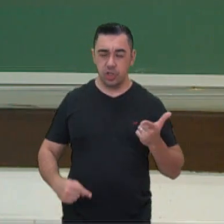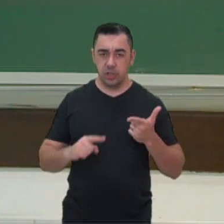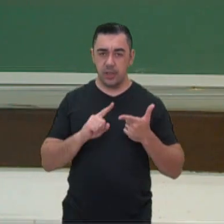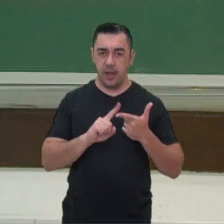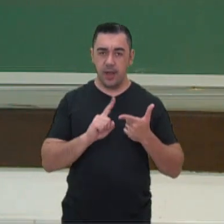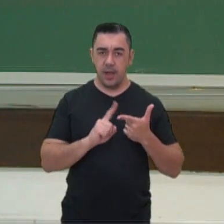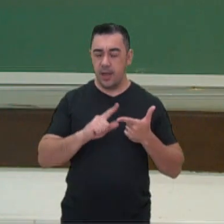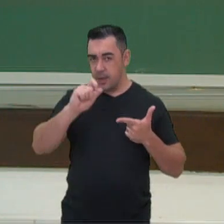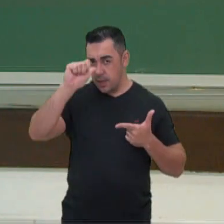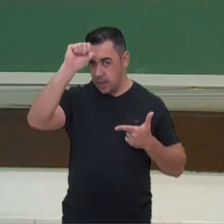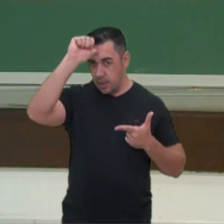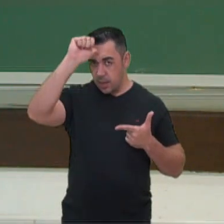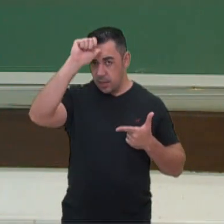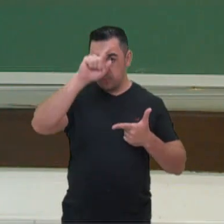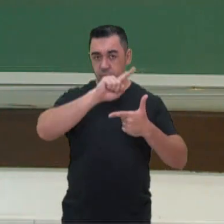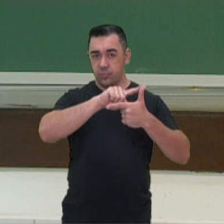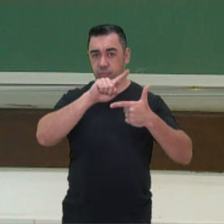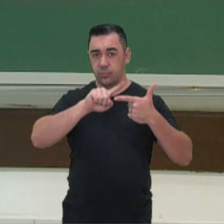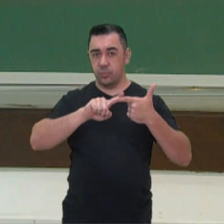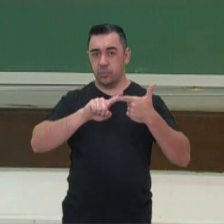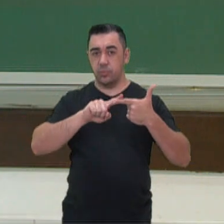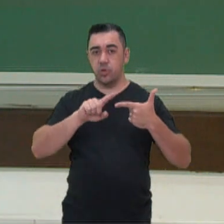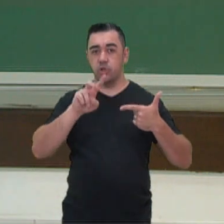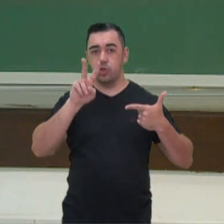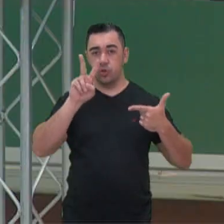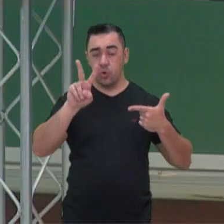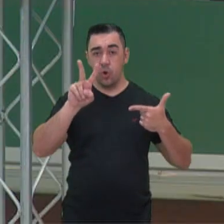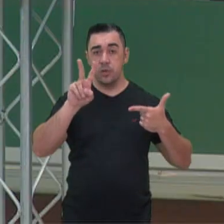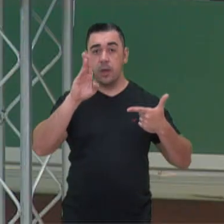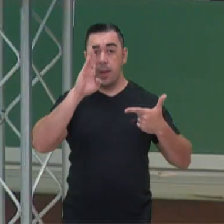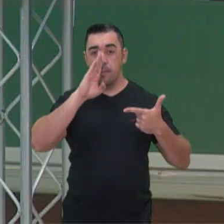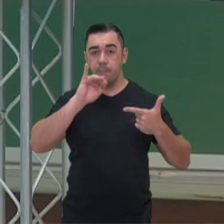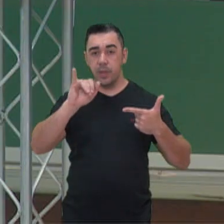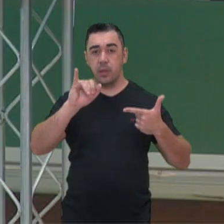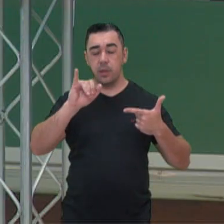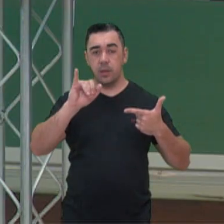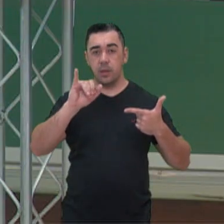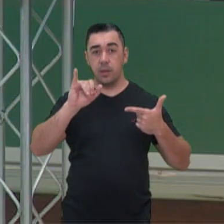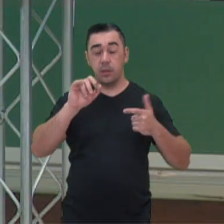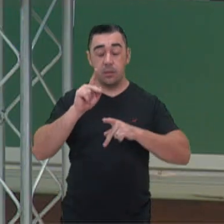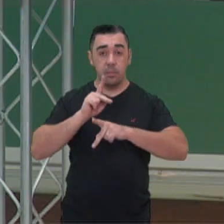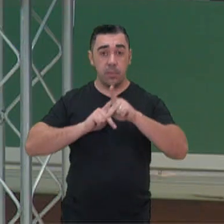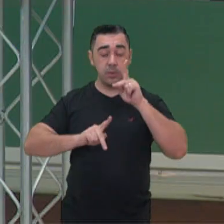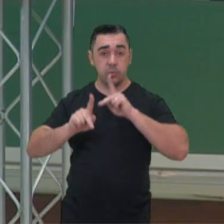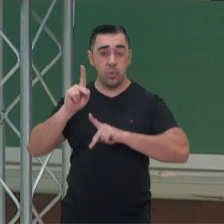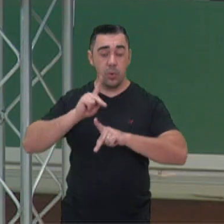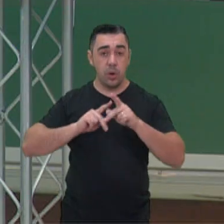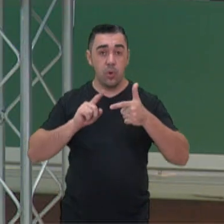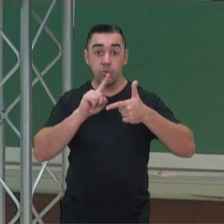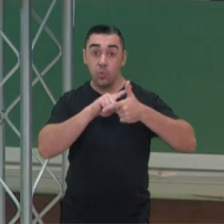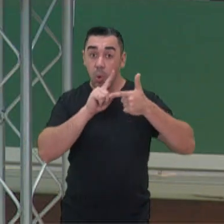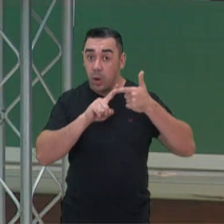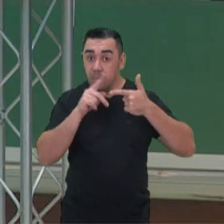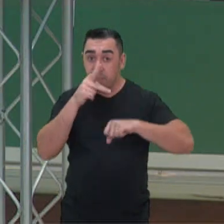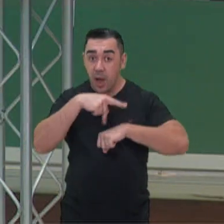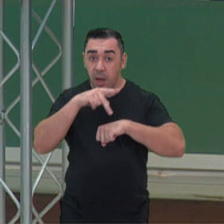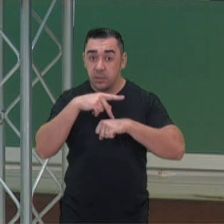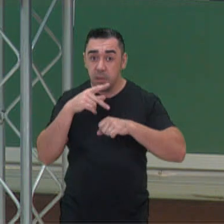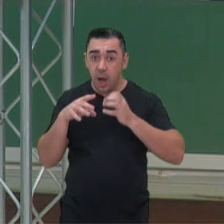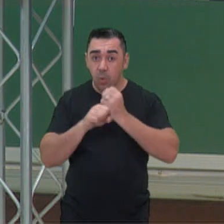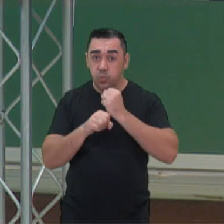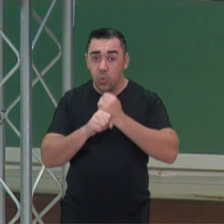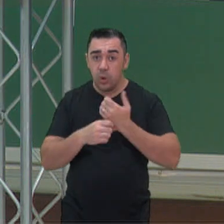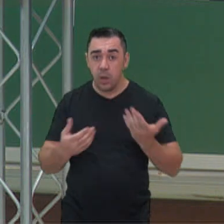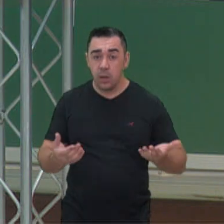Índia têm mais de 2,5 bilhões de habitantes. Só esses dois países. Faz uma conta rápida.